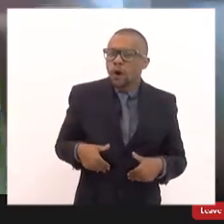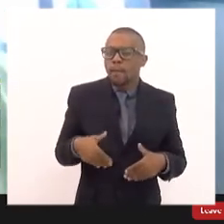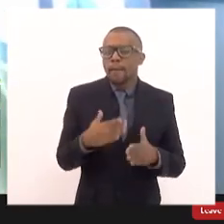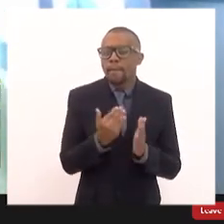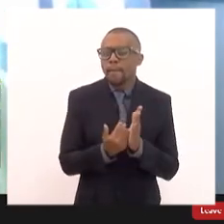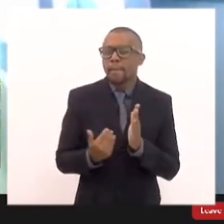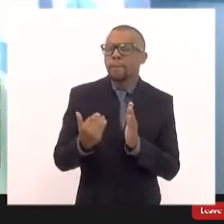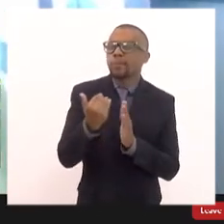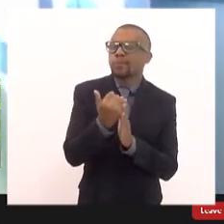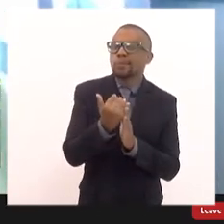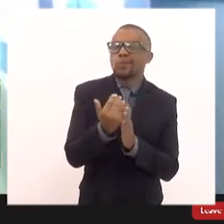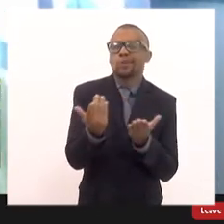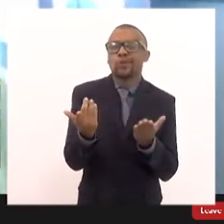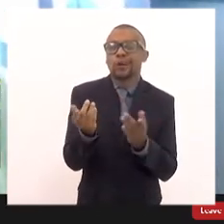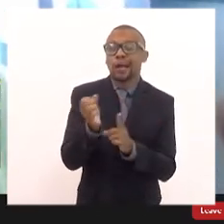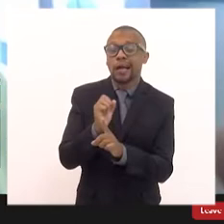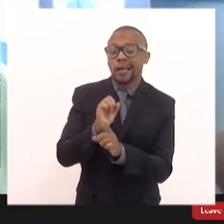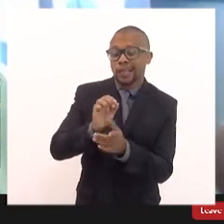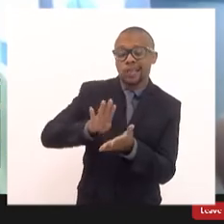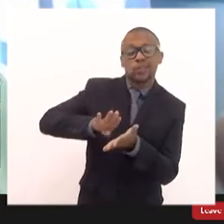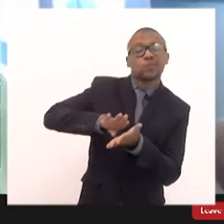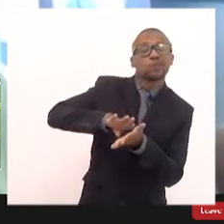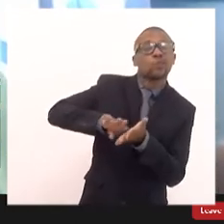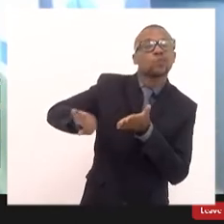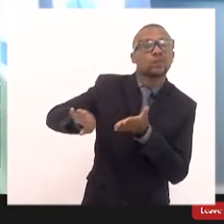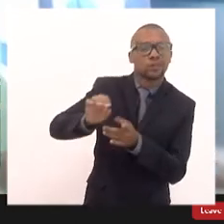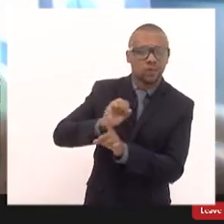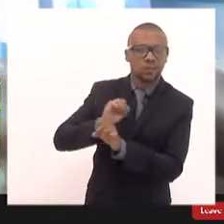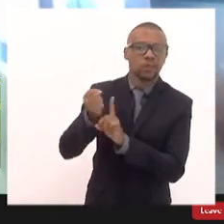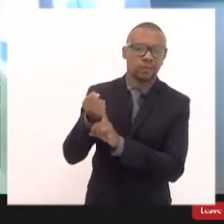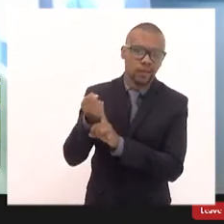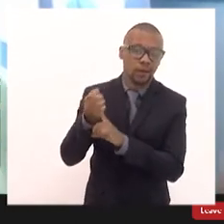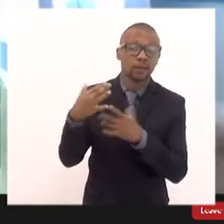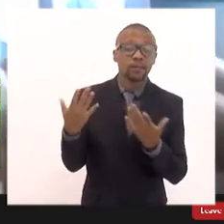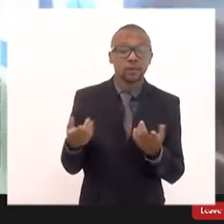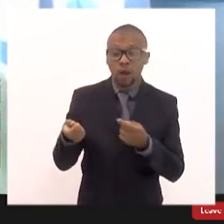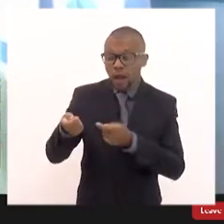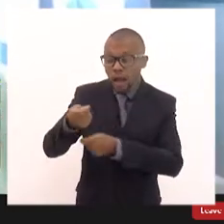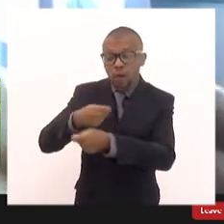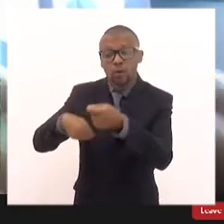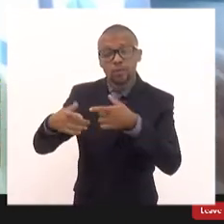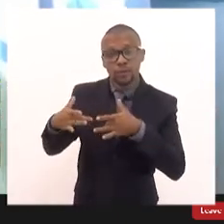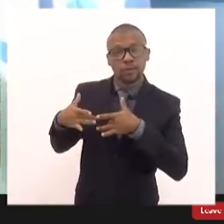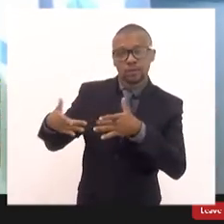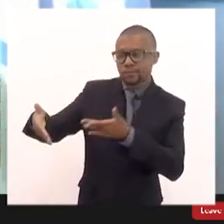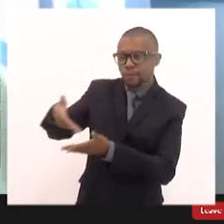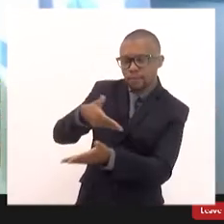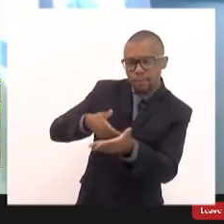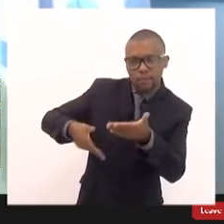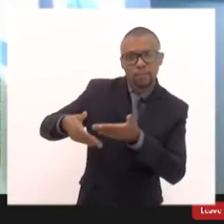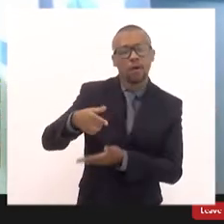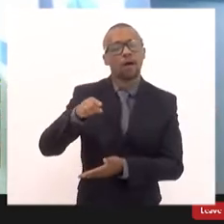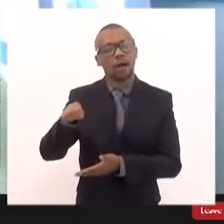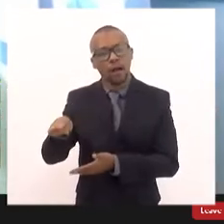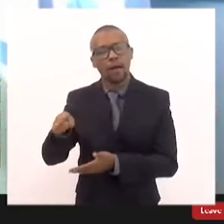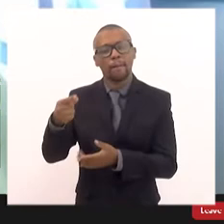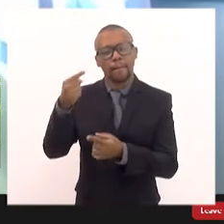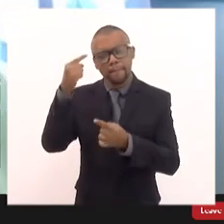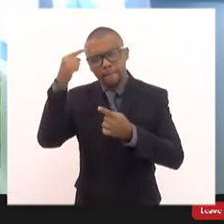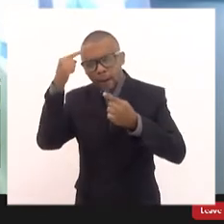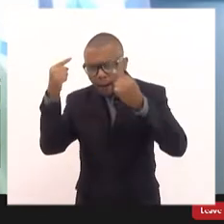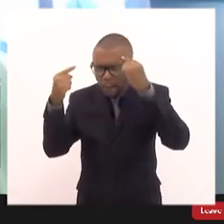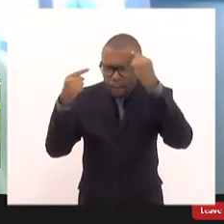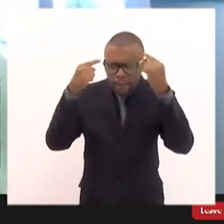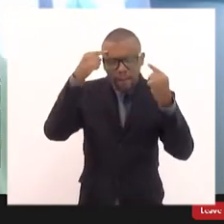em todos os momentos, que é uma forma cooperativa, solidária, criativa, de